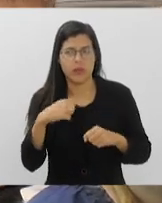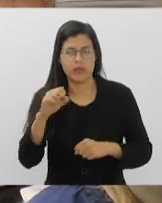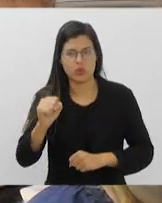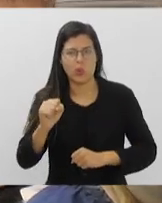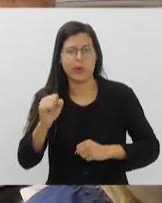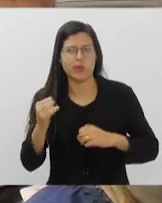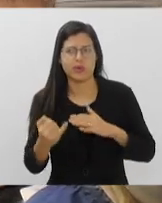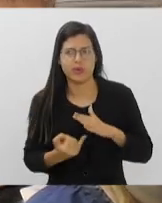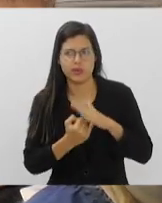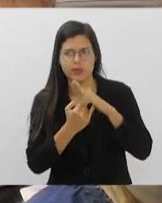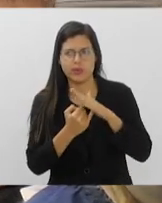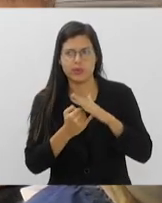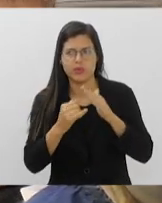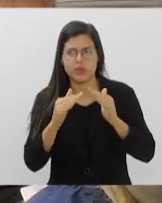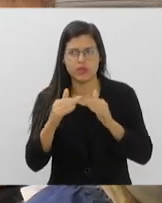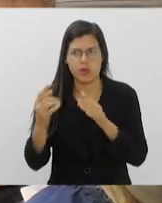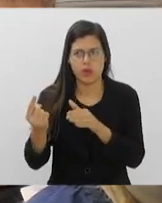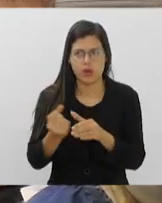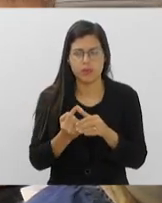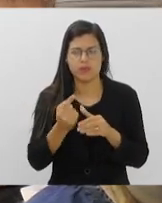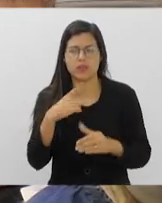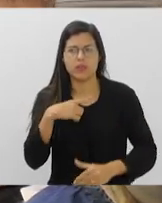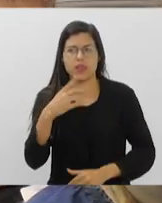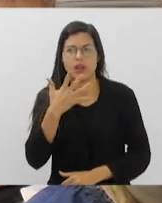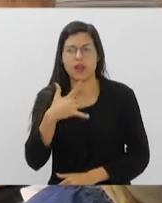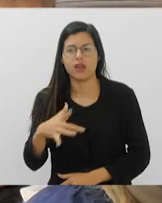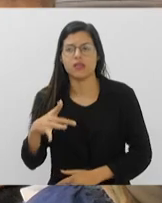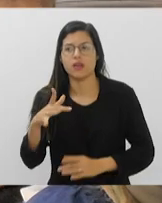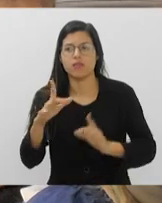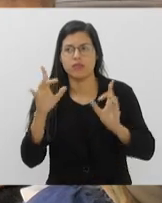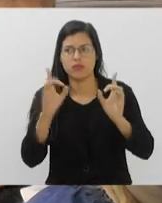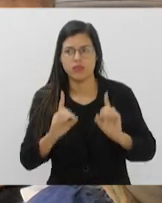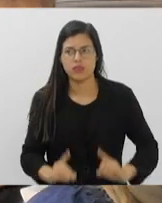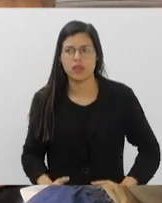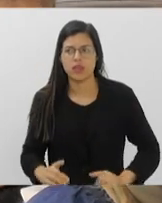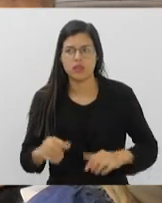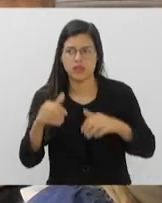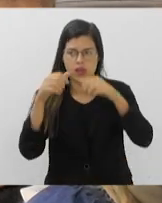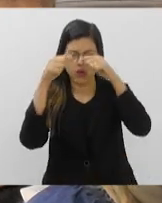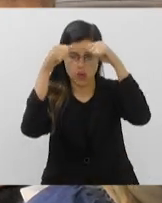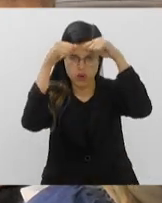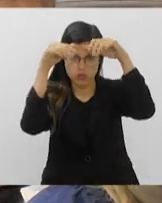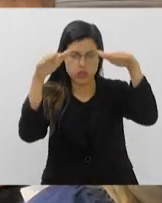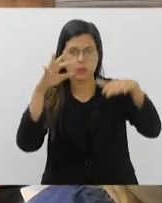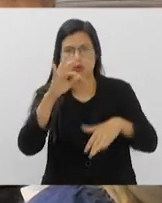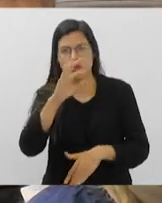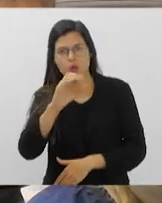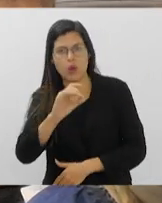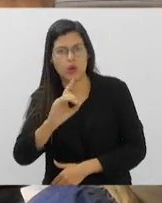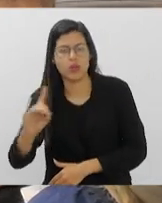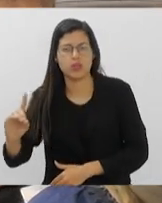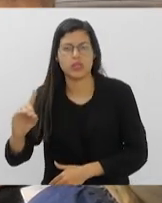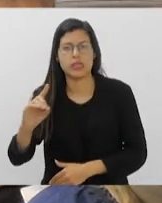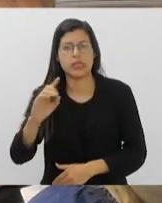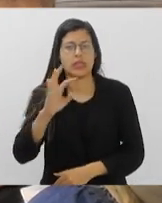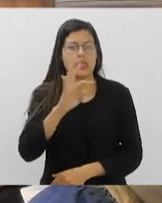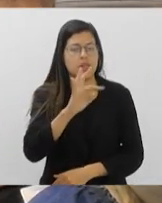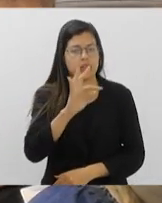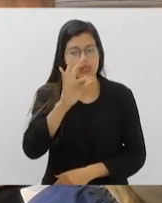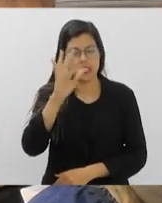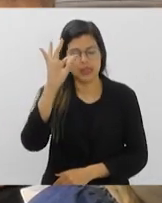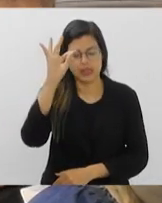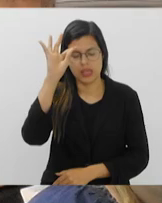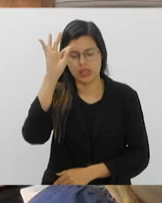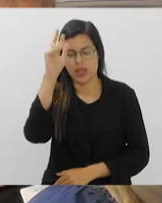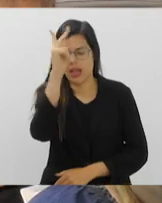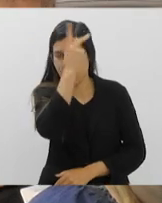tem muitas crianças que TM a deficiência que tem o autismo que tem o Tod que tem o TDH e muitas vezes não é olhado para